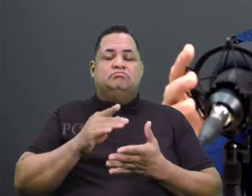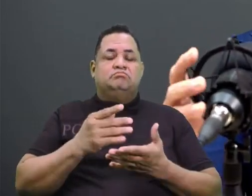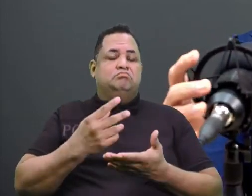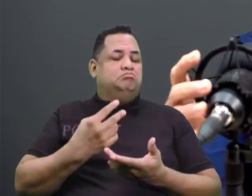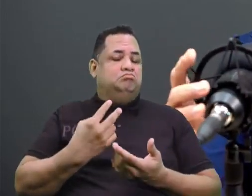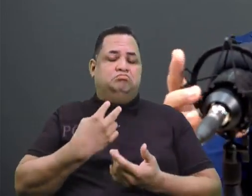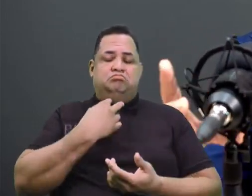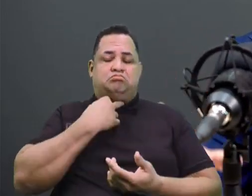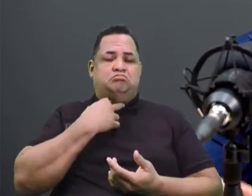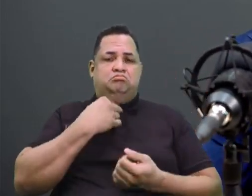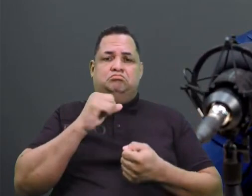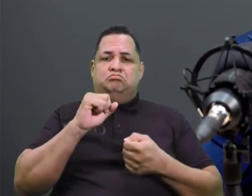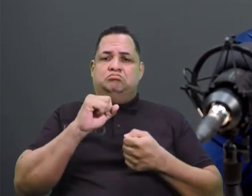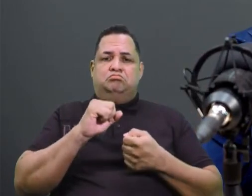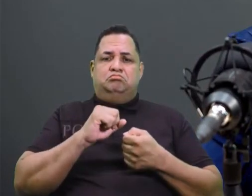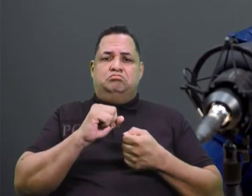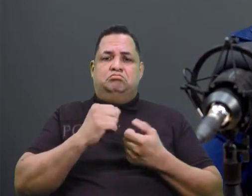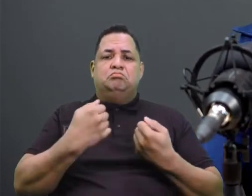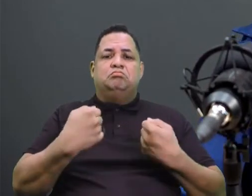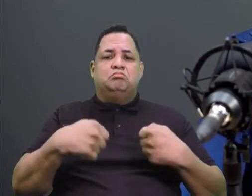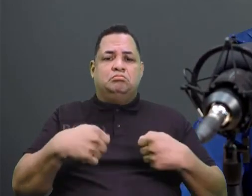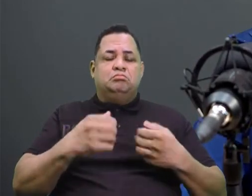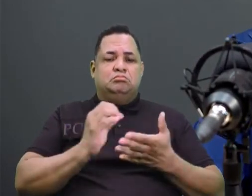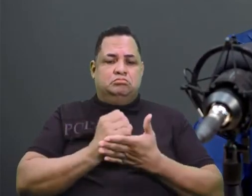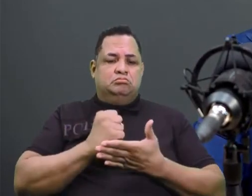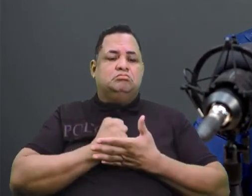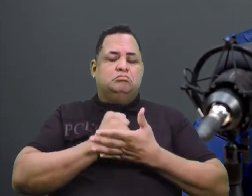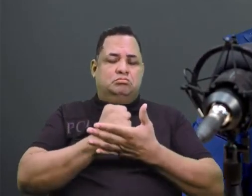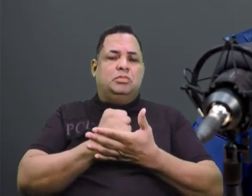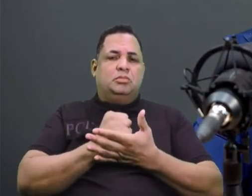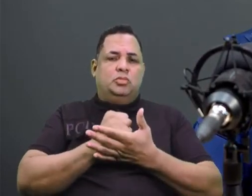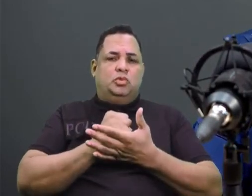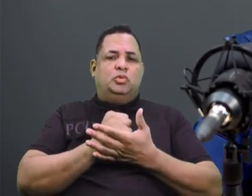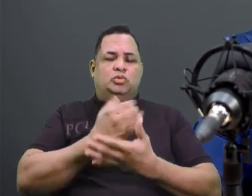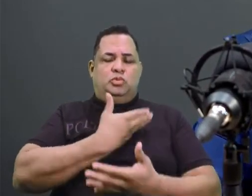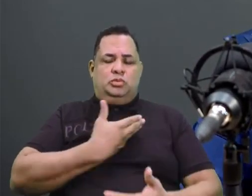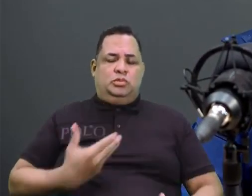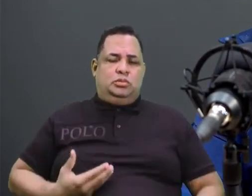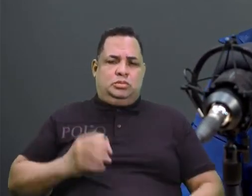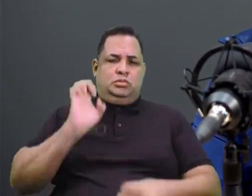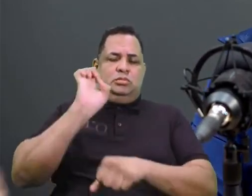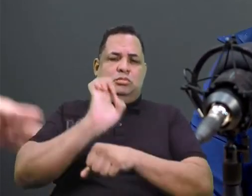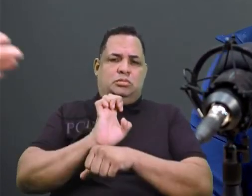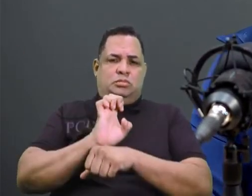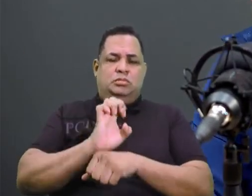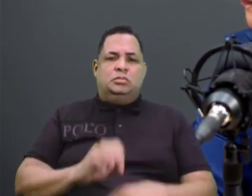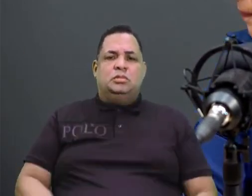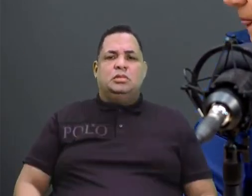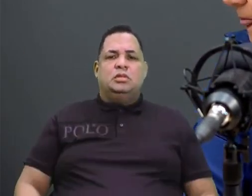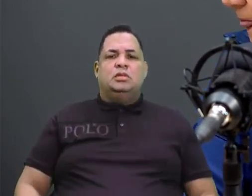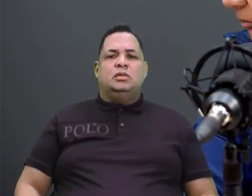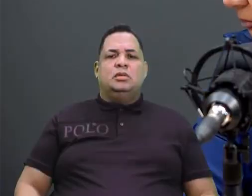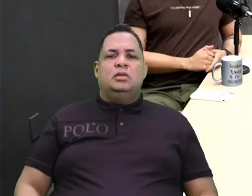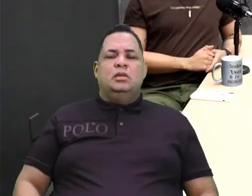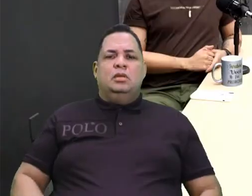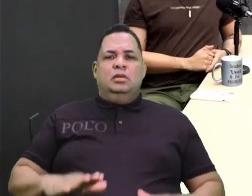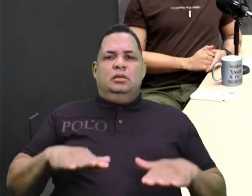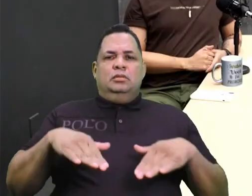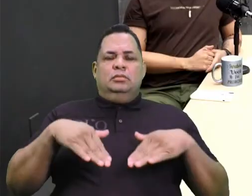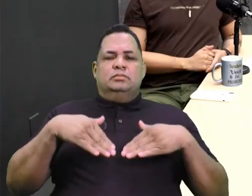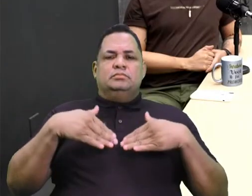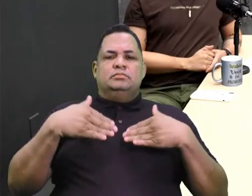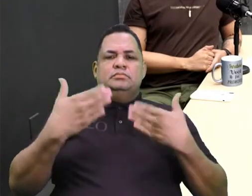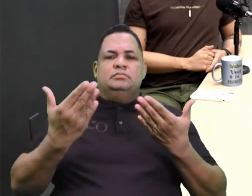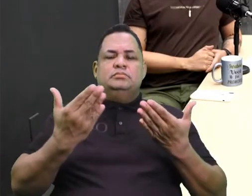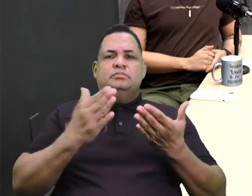fazer se não tivesse o apoio do Estado, né? Perfeito. Era em anuência com o Estado. Mas quando foi esse momento